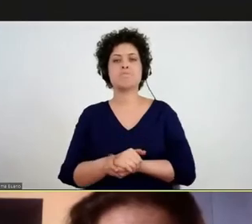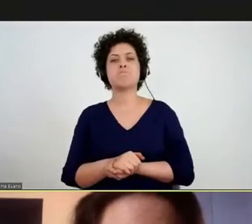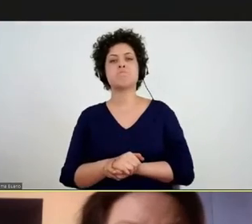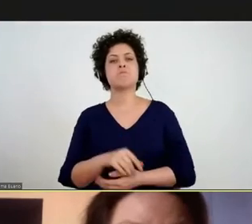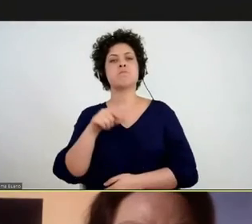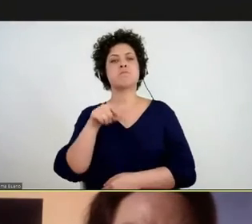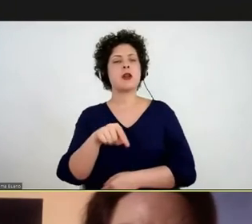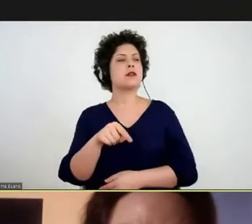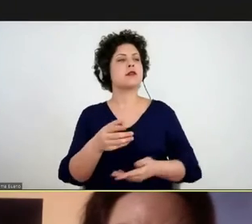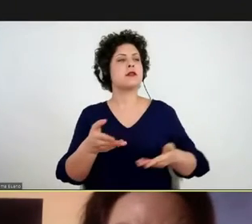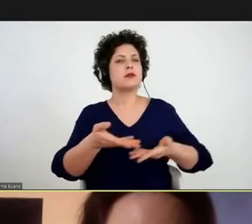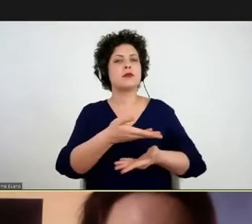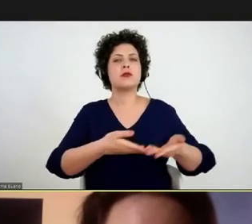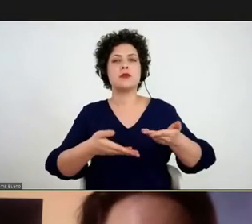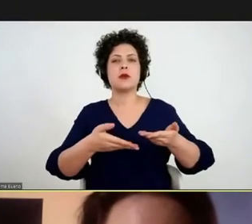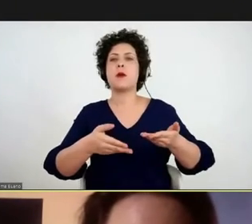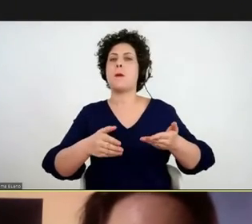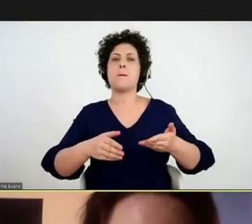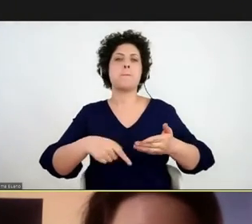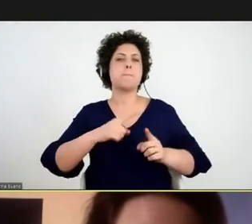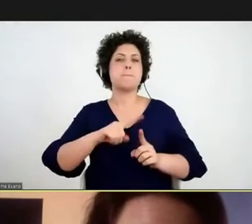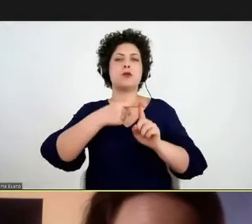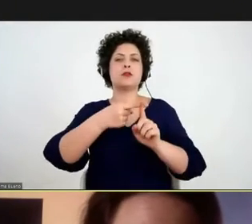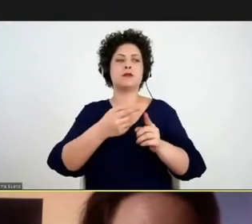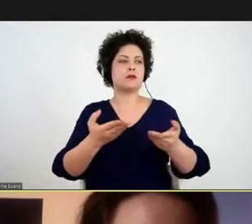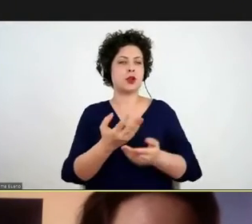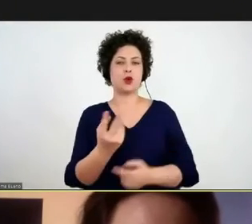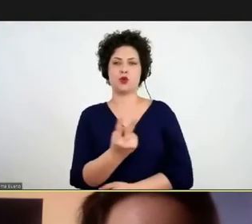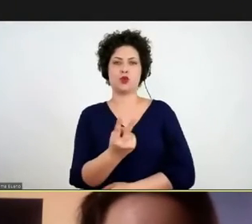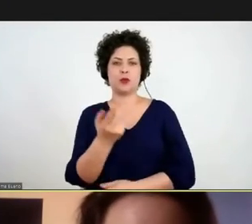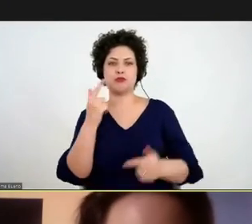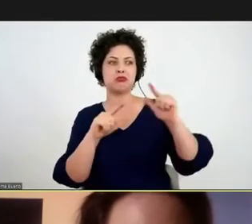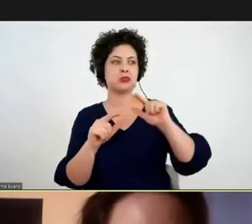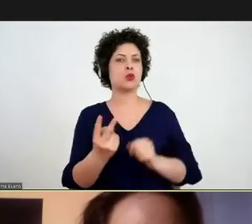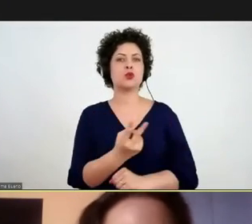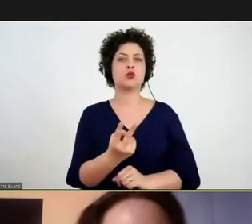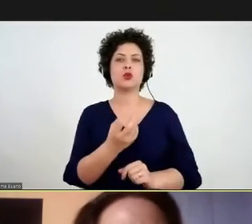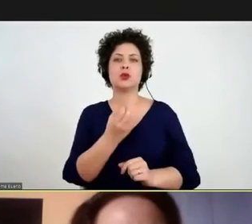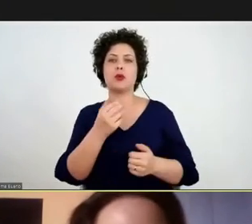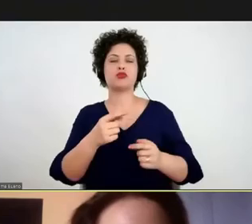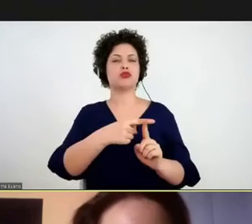interface, quais os benefícios mútuos? Eu acho que a pergunta é um pouco para as duas também, né?